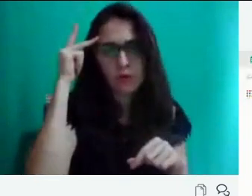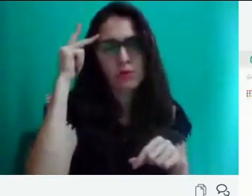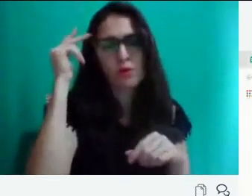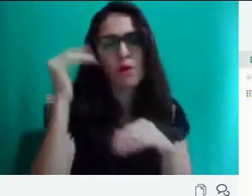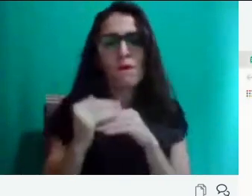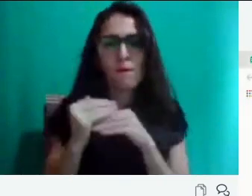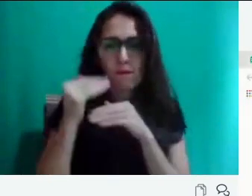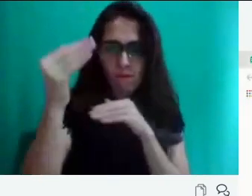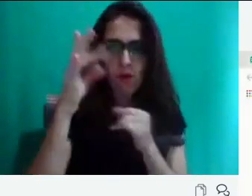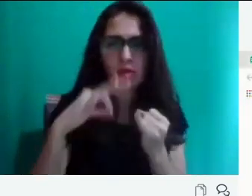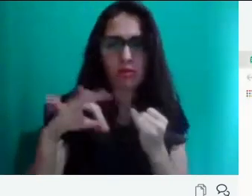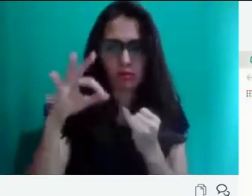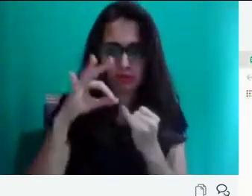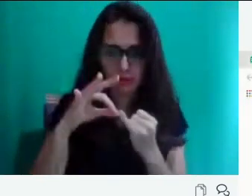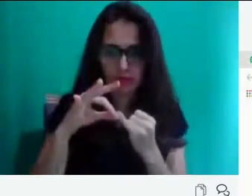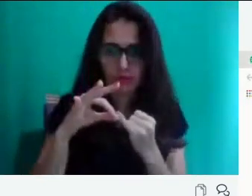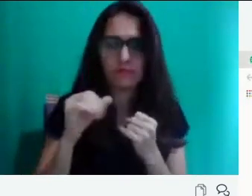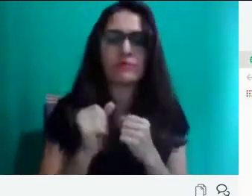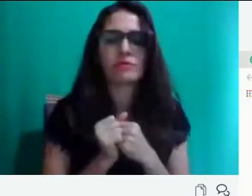público externo,